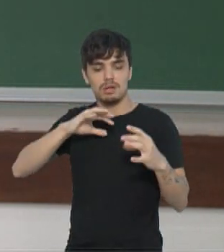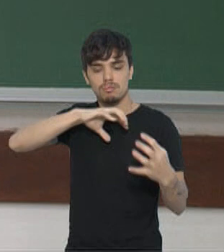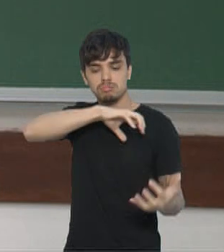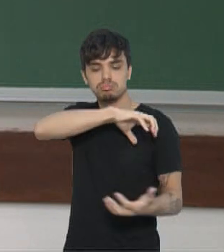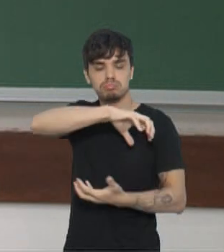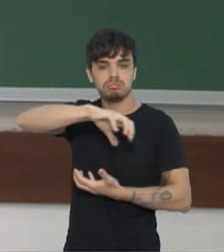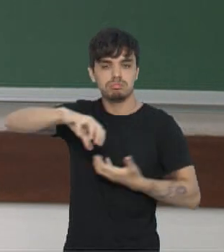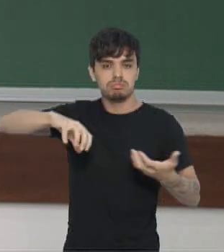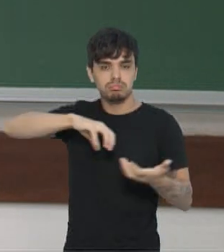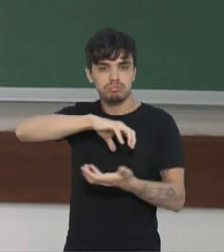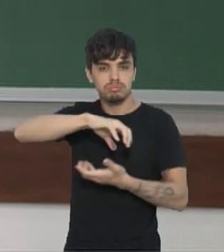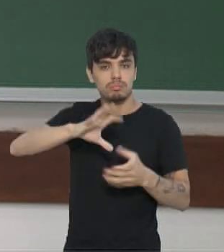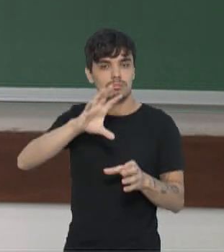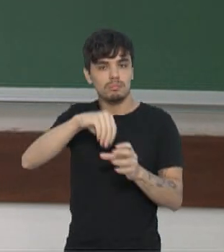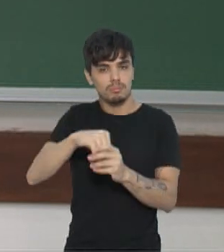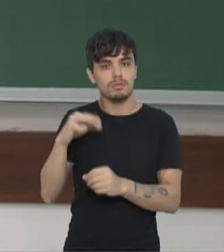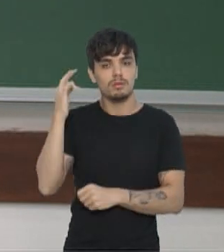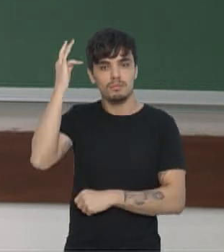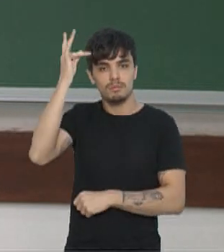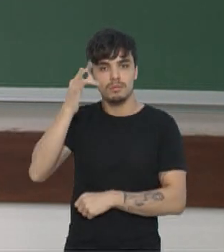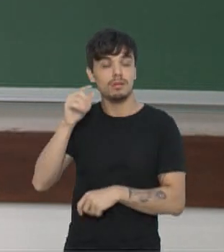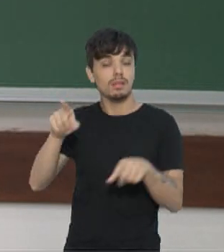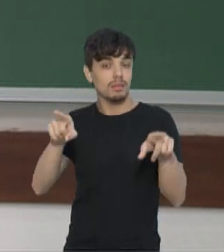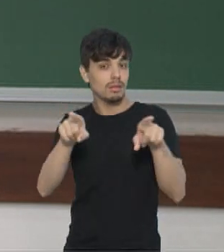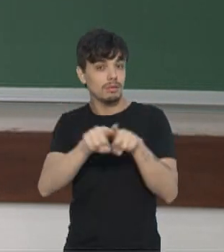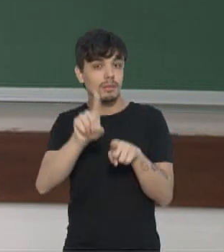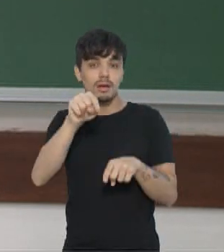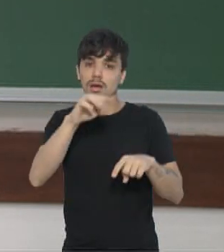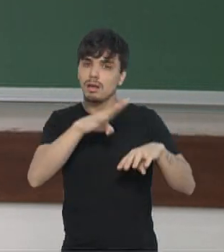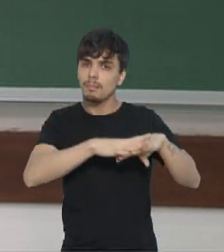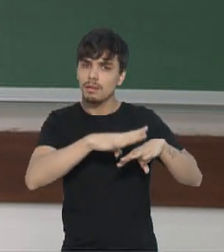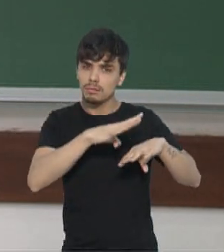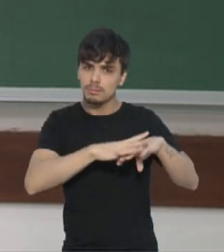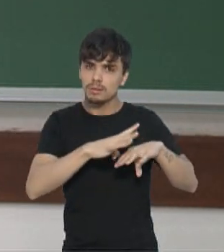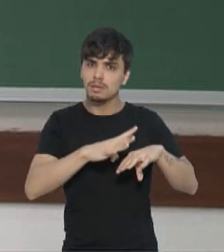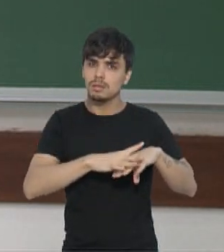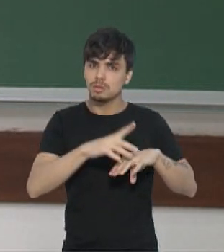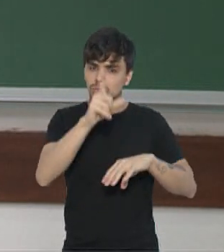na filosofia também eram matemáticos.